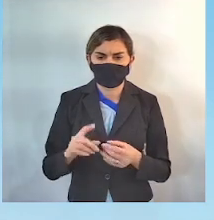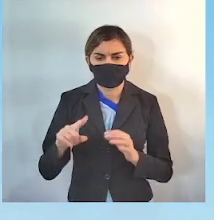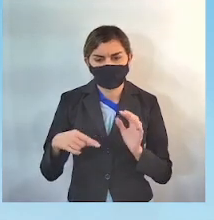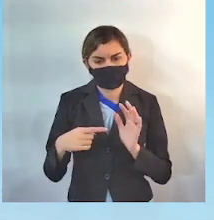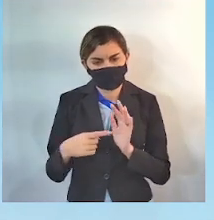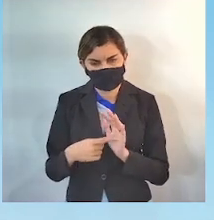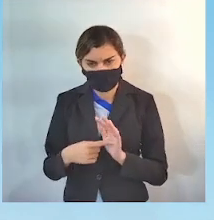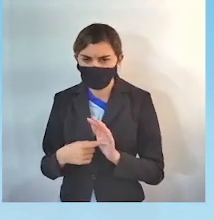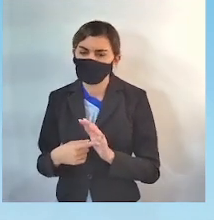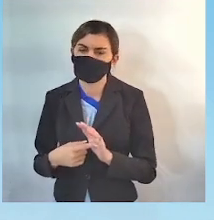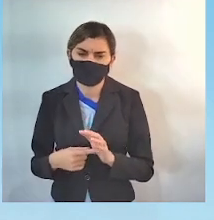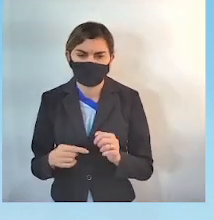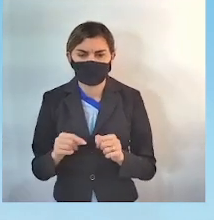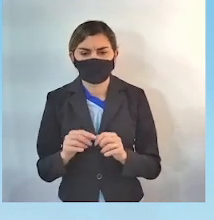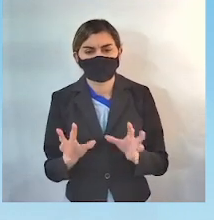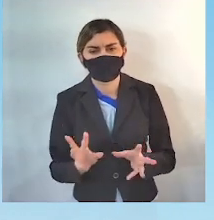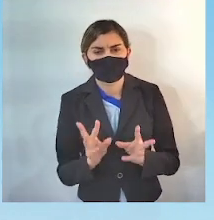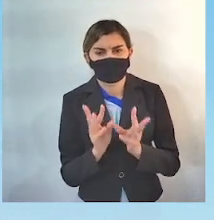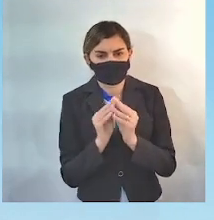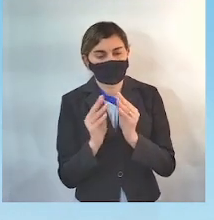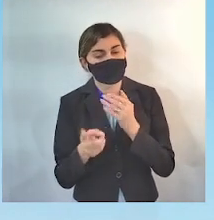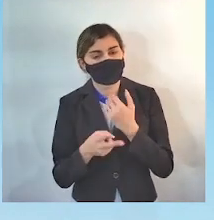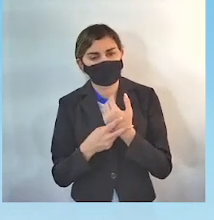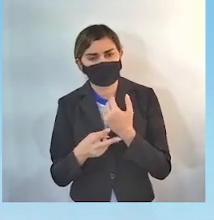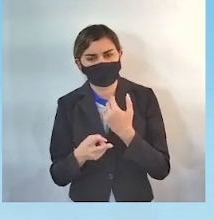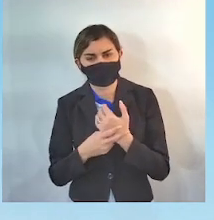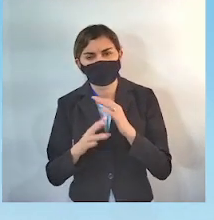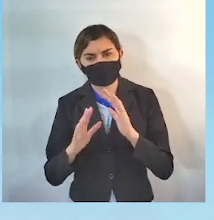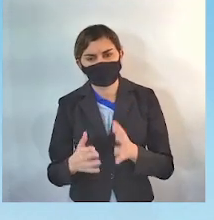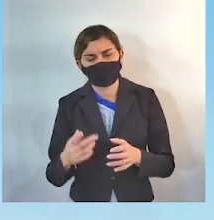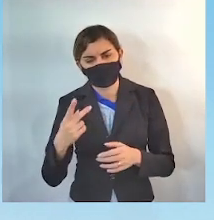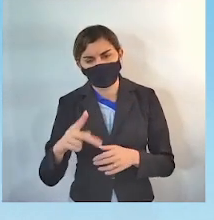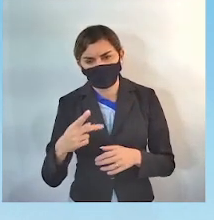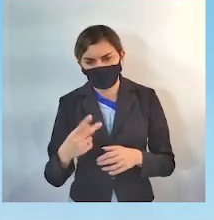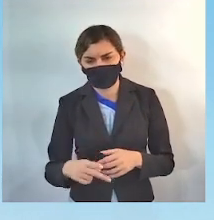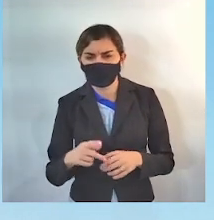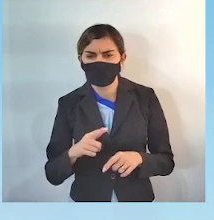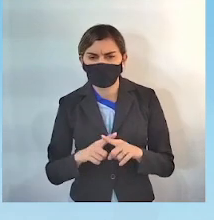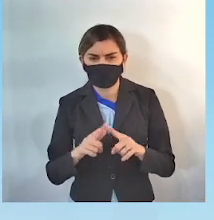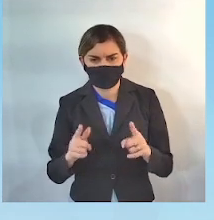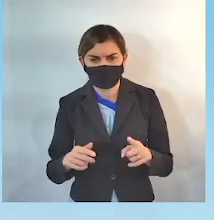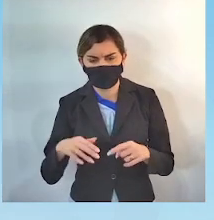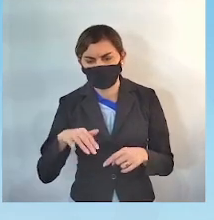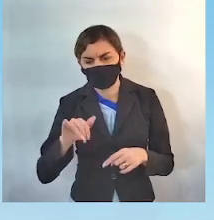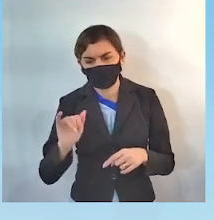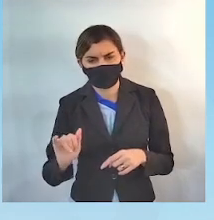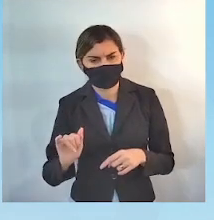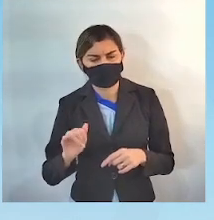objeto, complementando um verbo. Já esta, né, o mine ali, está ali